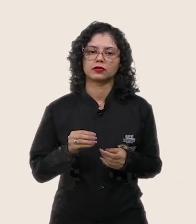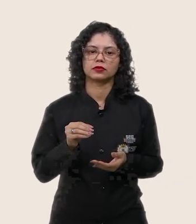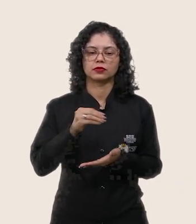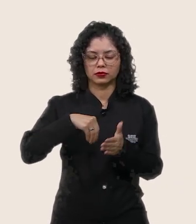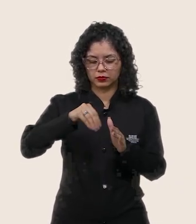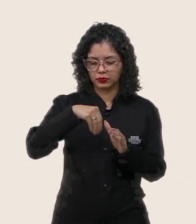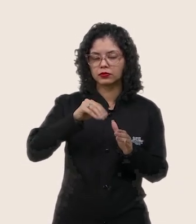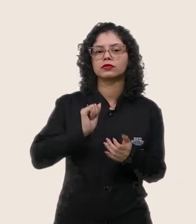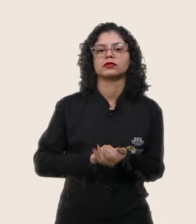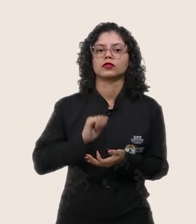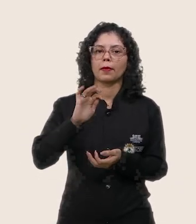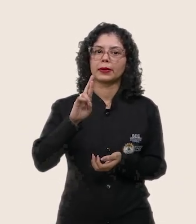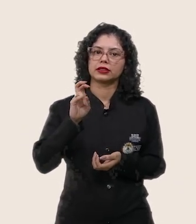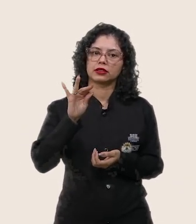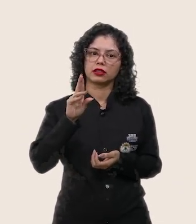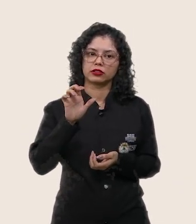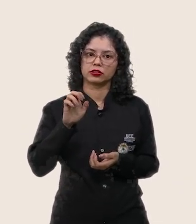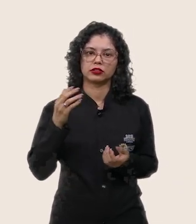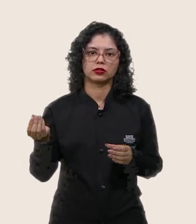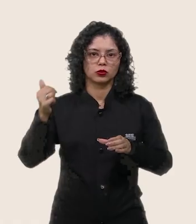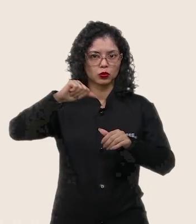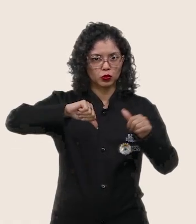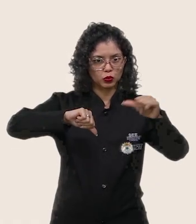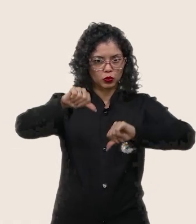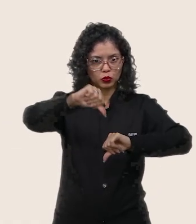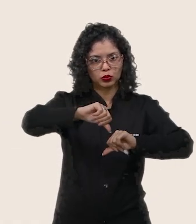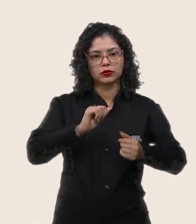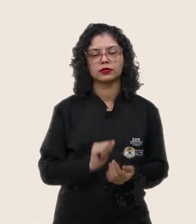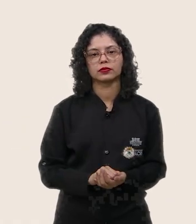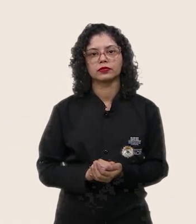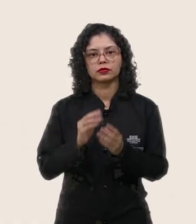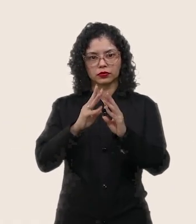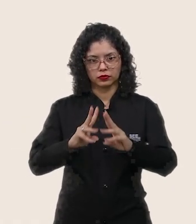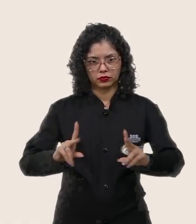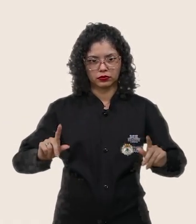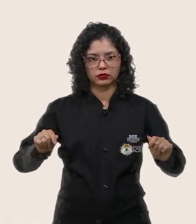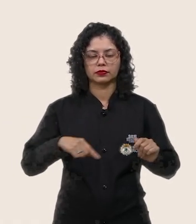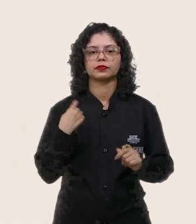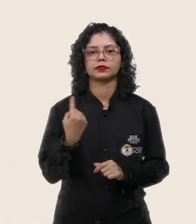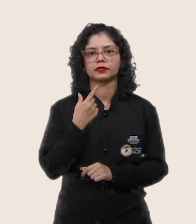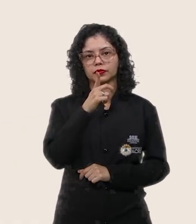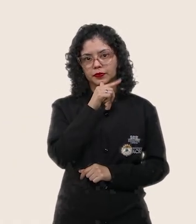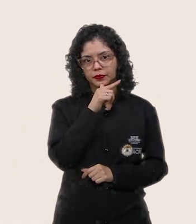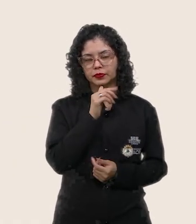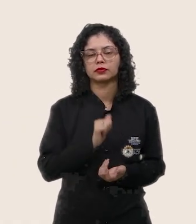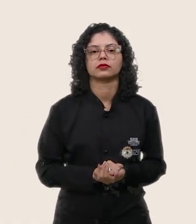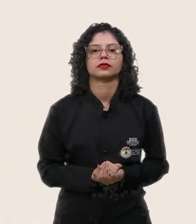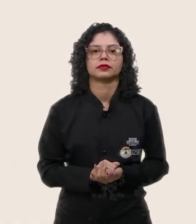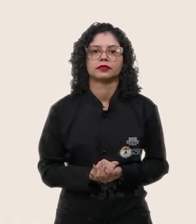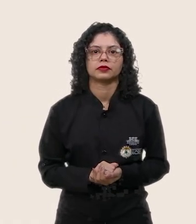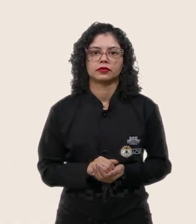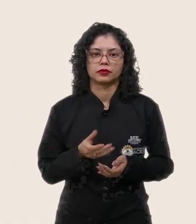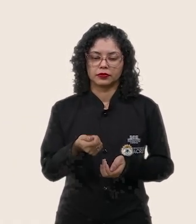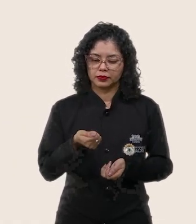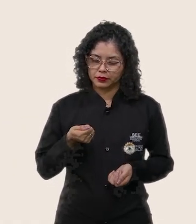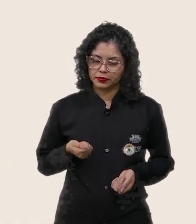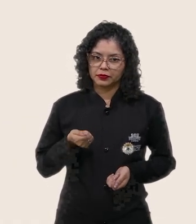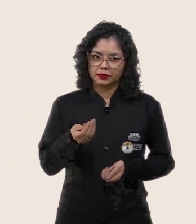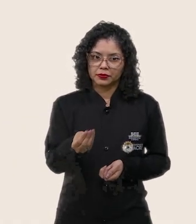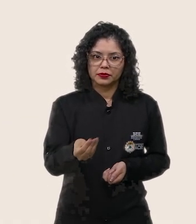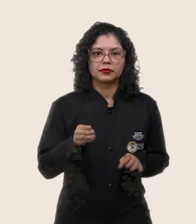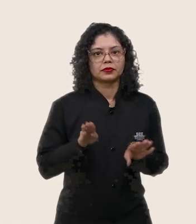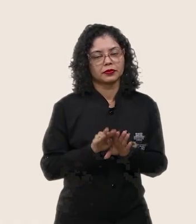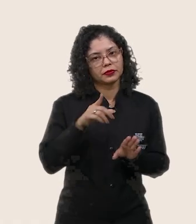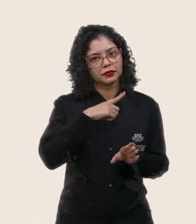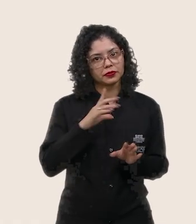da amaciante, né, que a gente é colocado. E esse sabão vai ser dissolvido na água. Então, vai ter essas gavetinhas ali